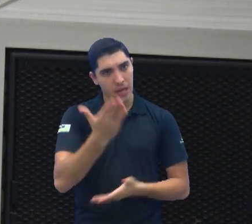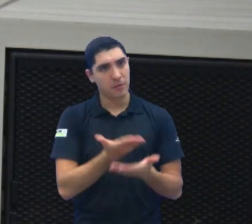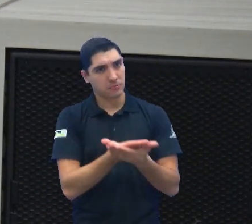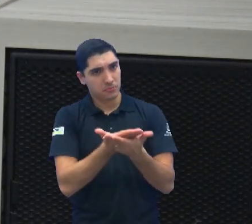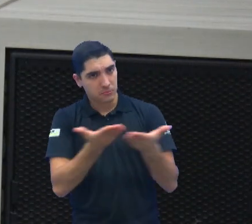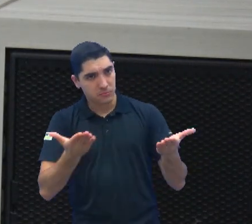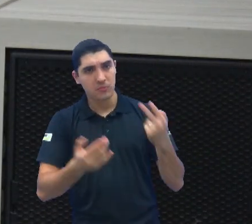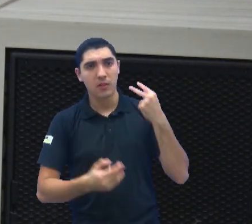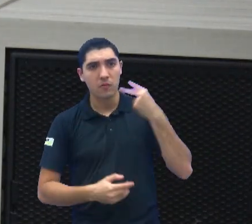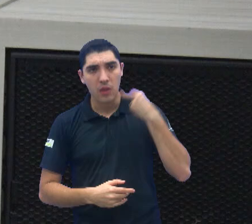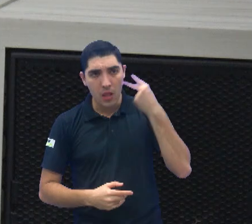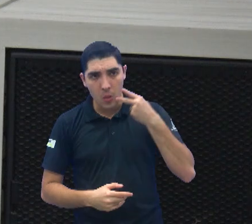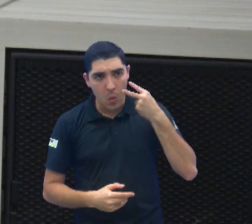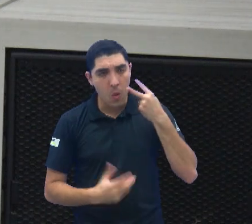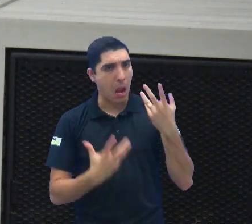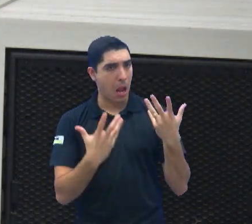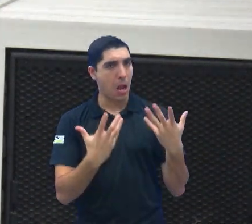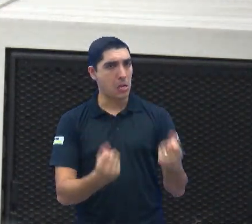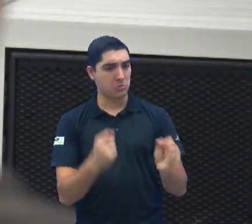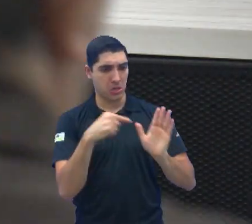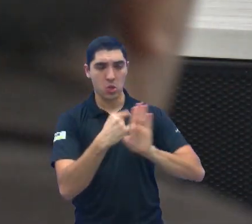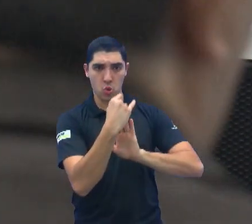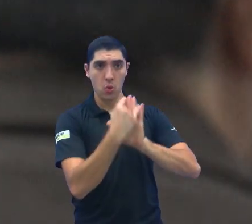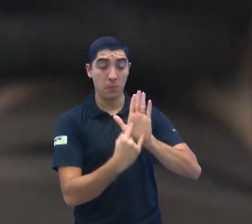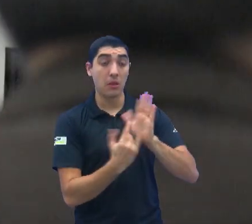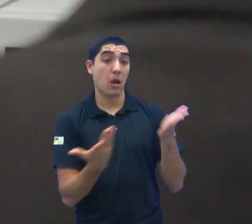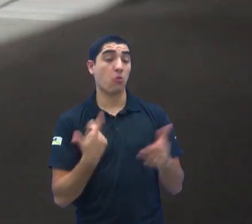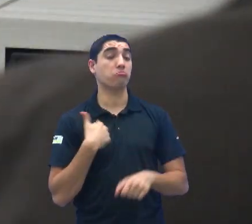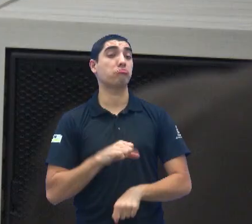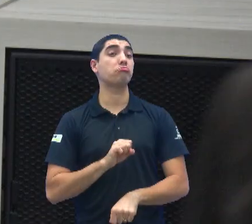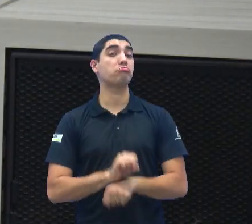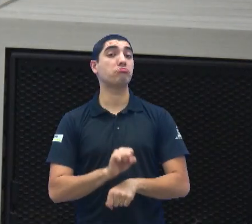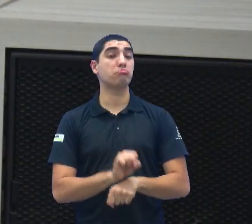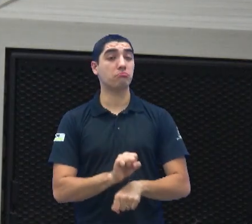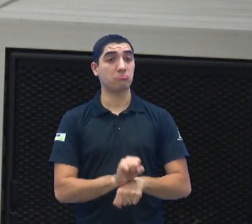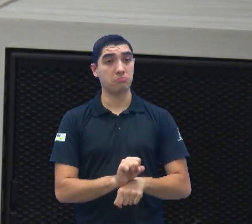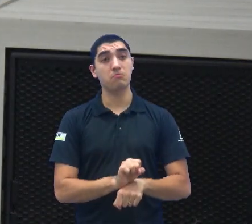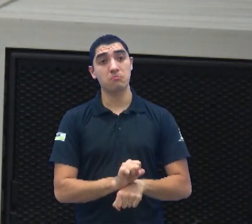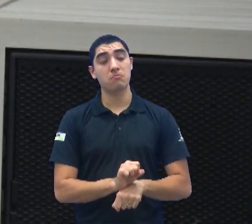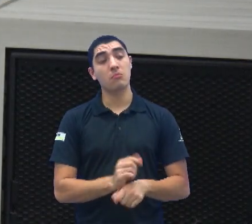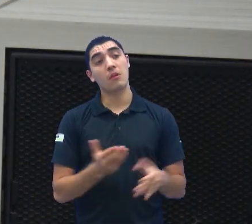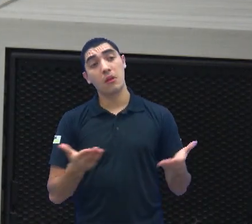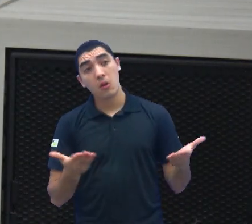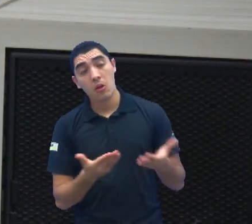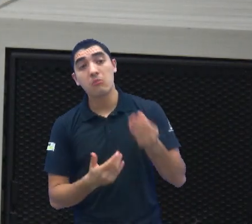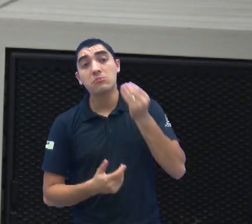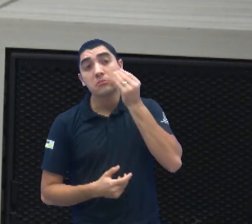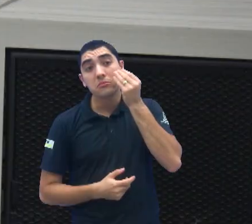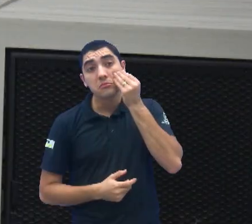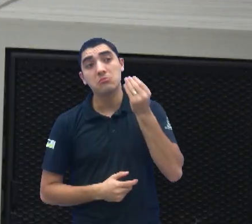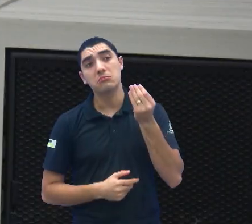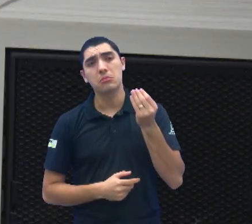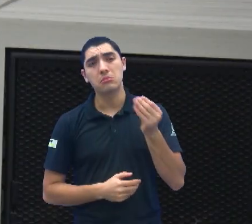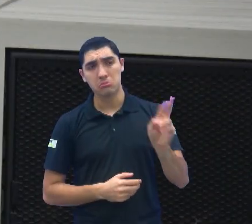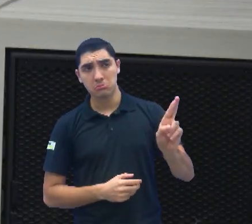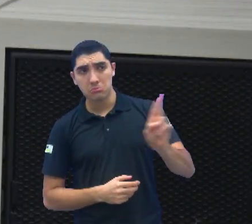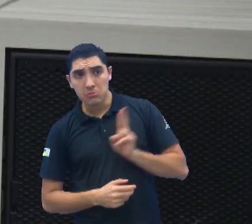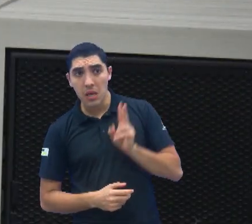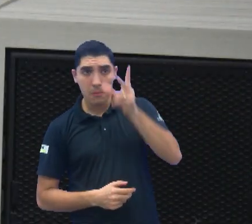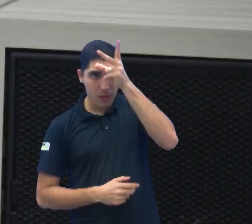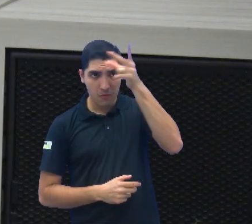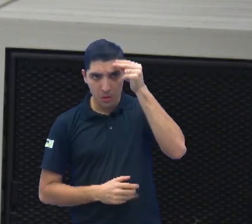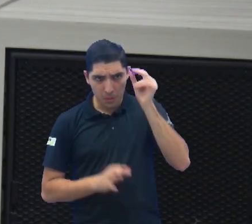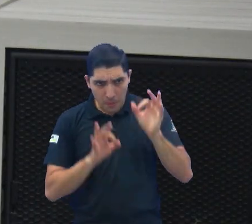votarem a favor desse requerimento e aguardo aí a resposta, né, para a gente saber se realmente o Mr. Mu